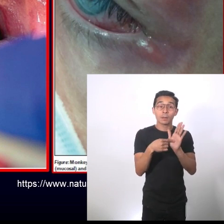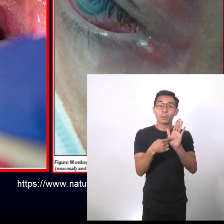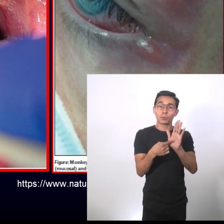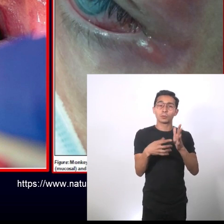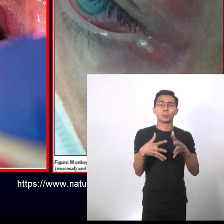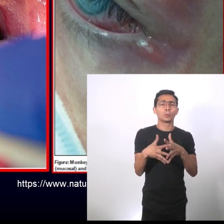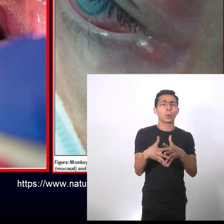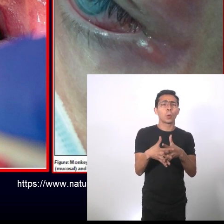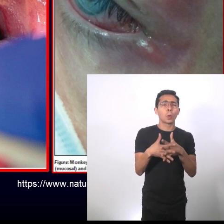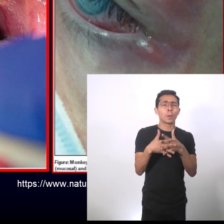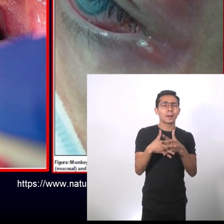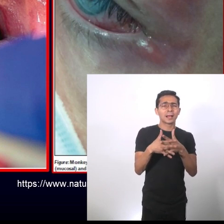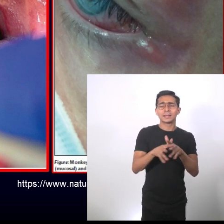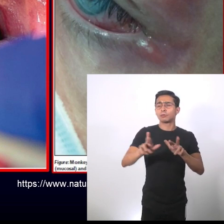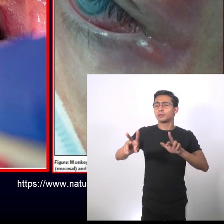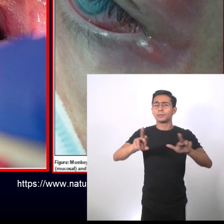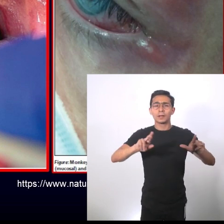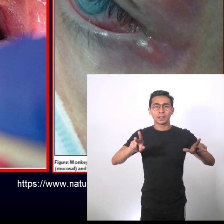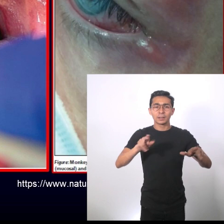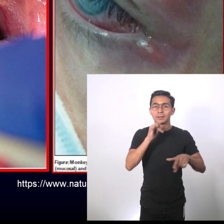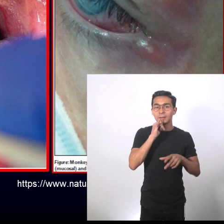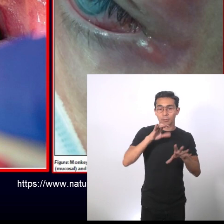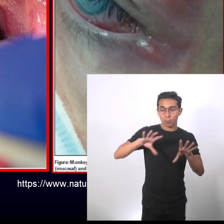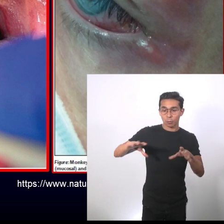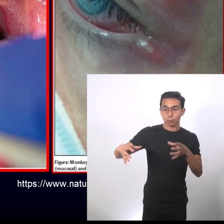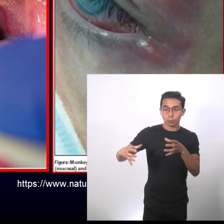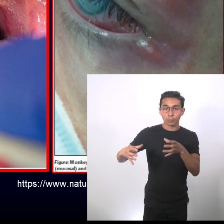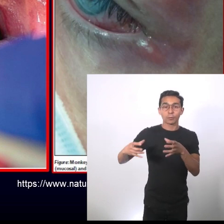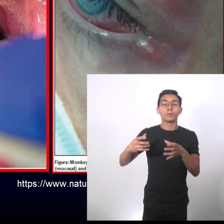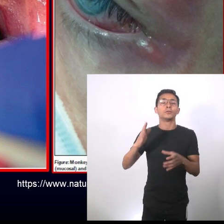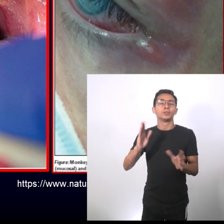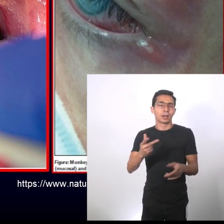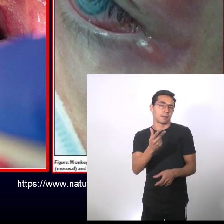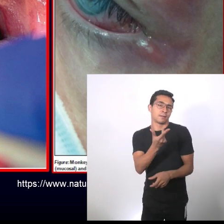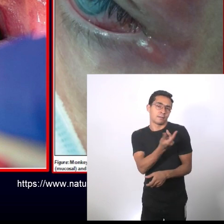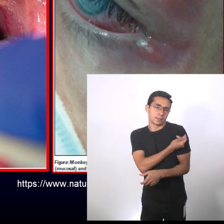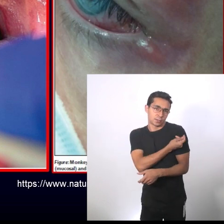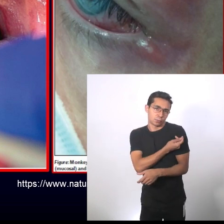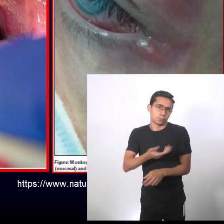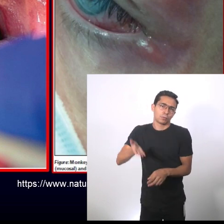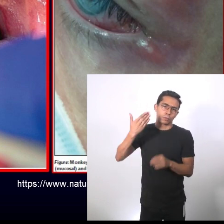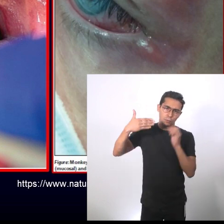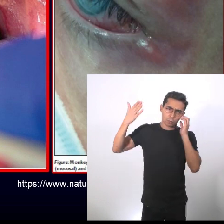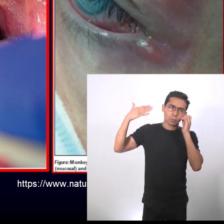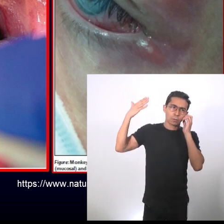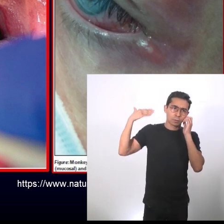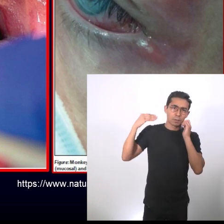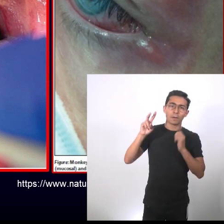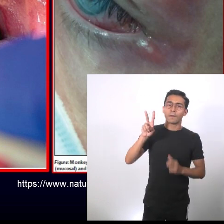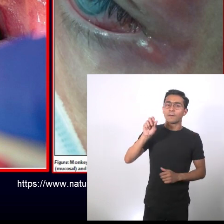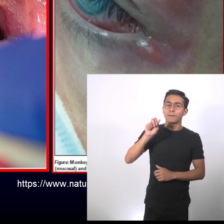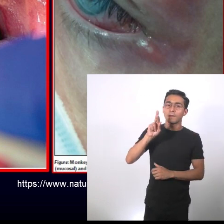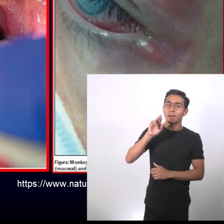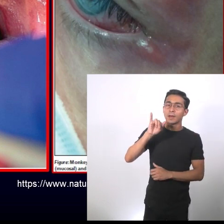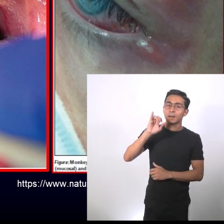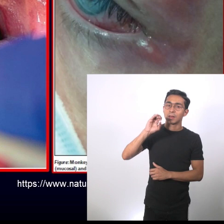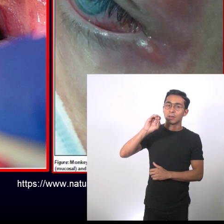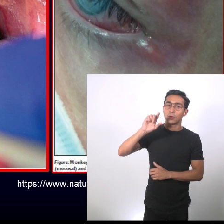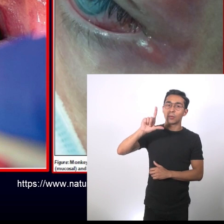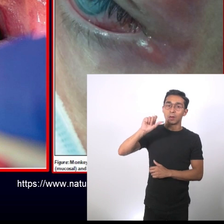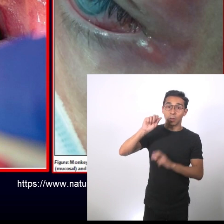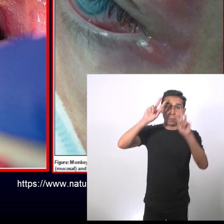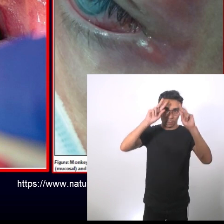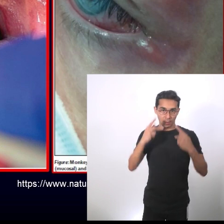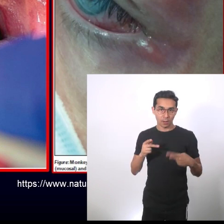em populações vacinadas, e quando eu digo vacinadas, que em algum momento do passado receberam a vacina da varíola, né, da varíola